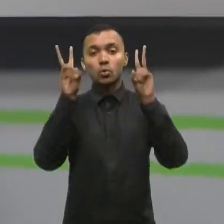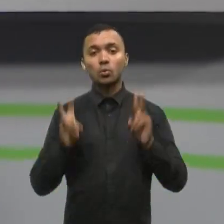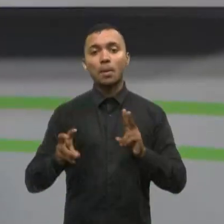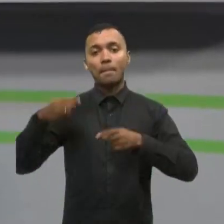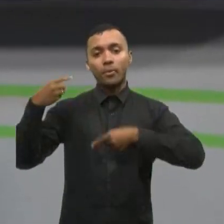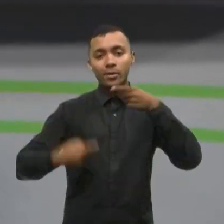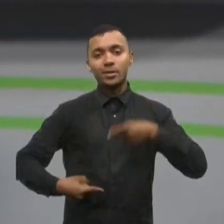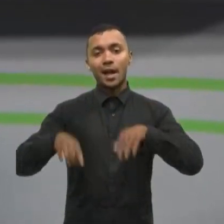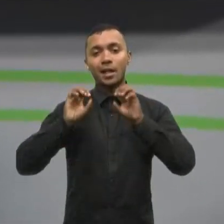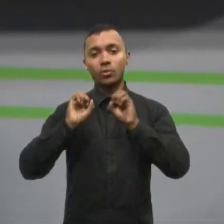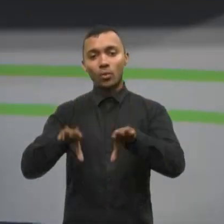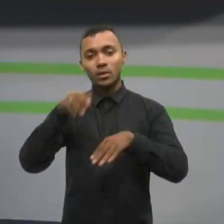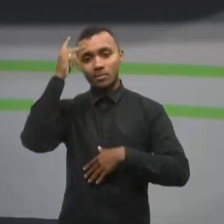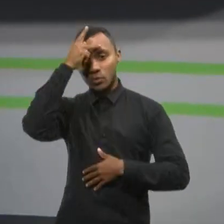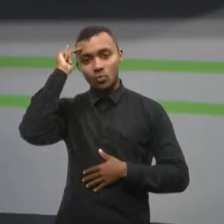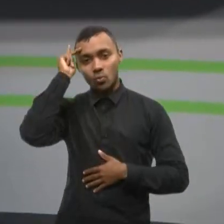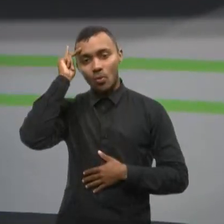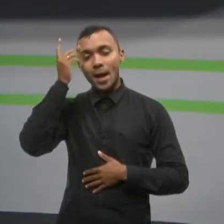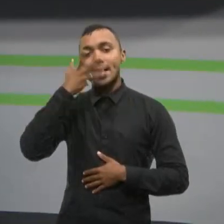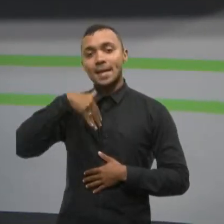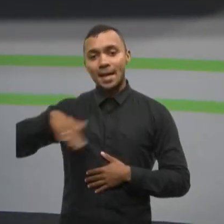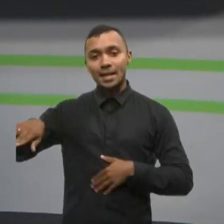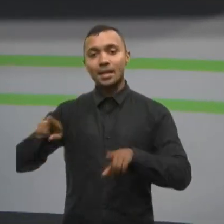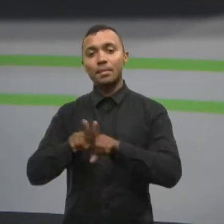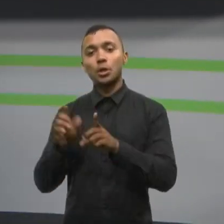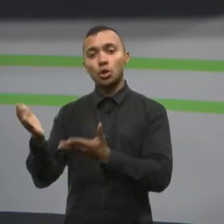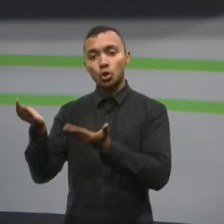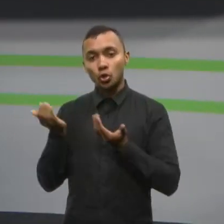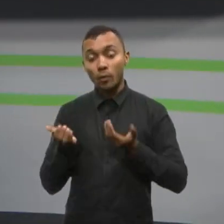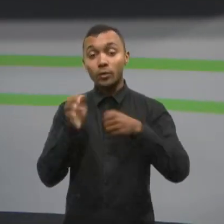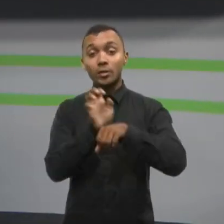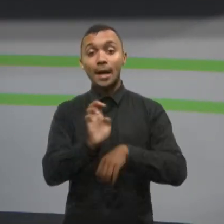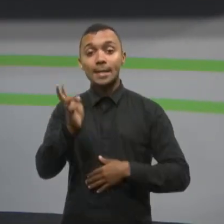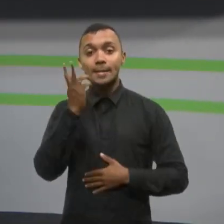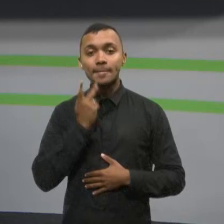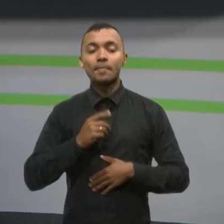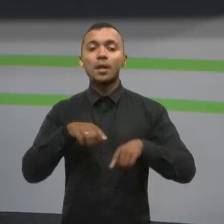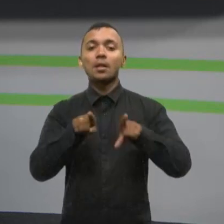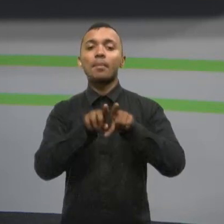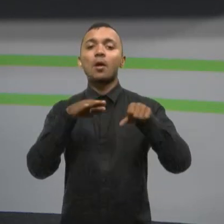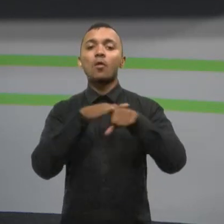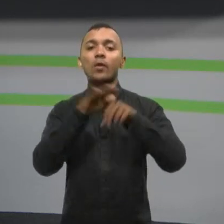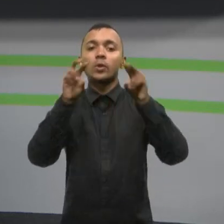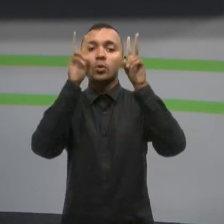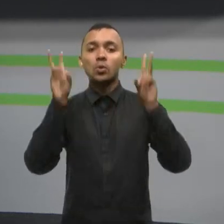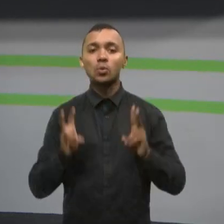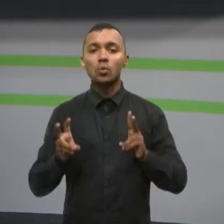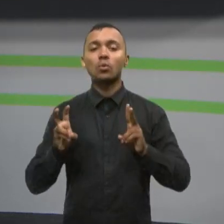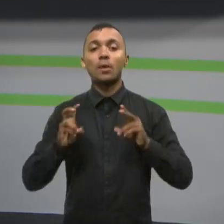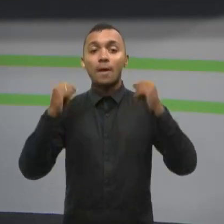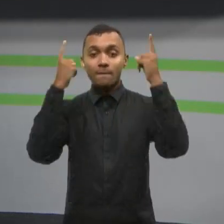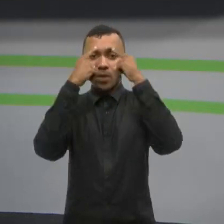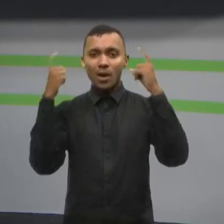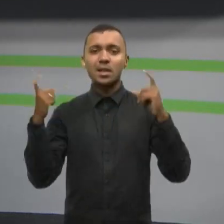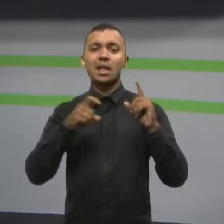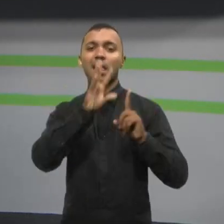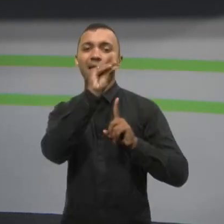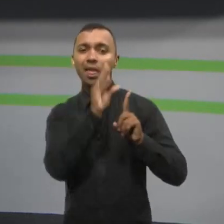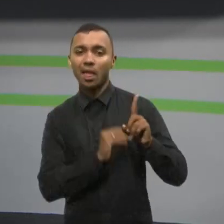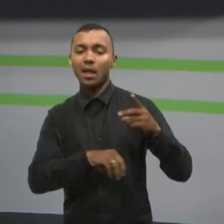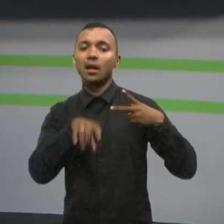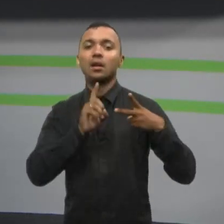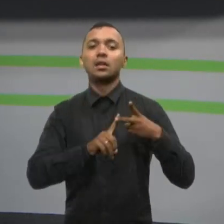dos adolescentes no Ceará. Entre as temáticas, a redução da letalidade, da violência sexual e do